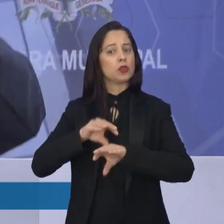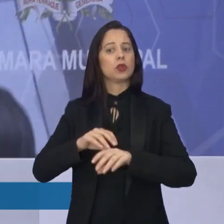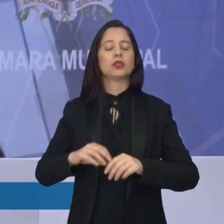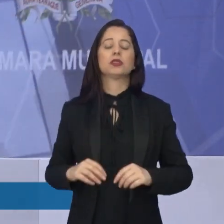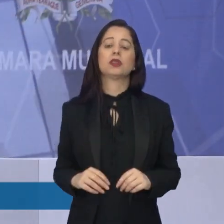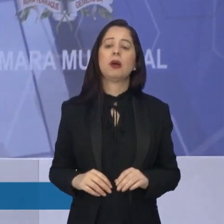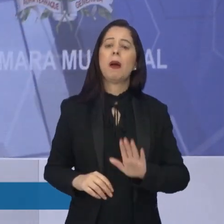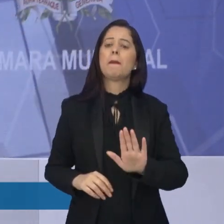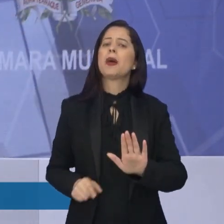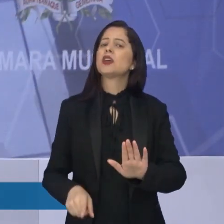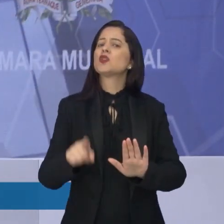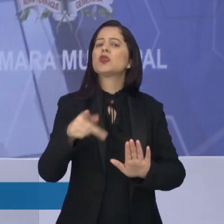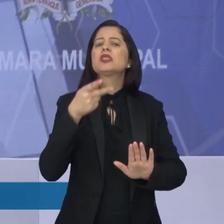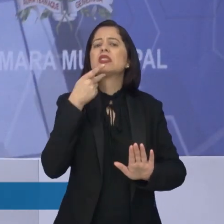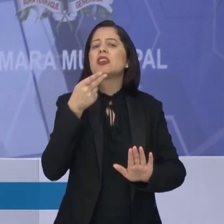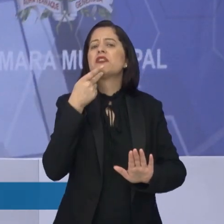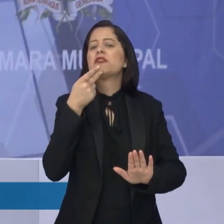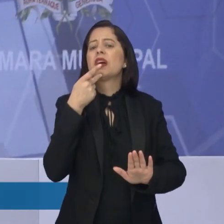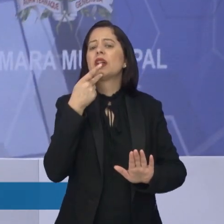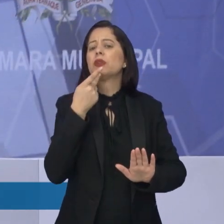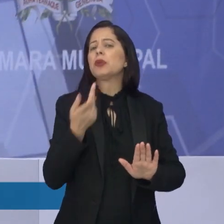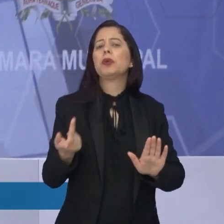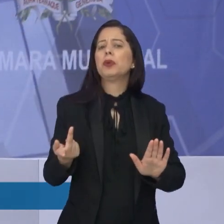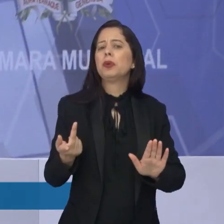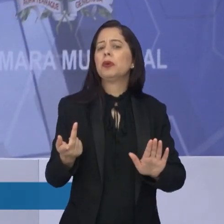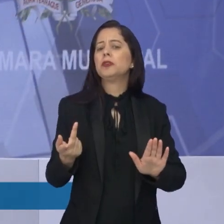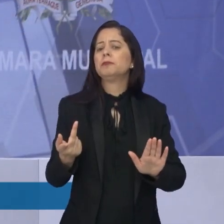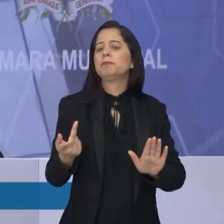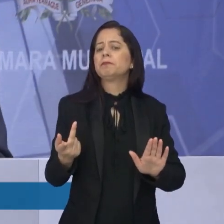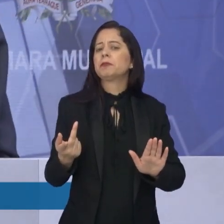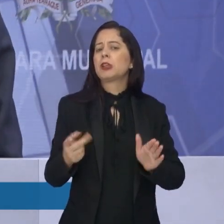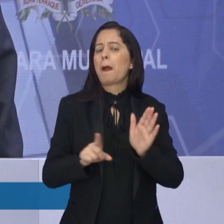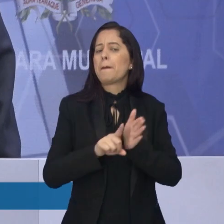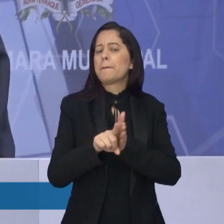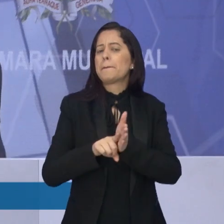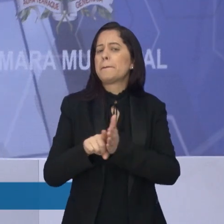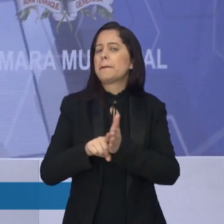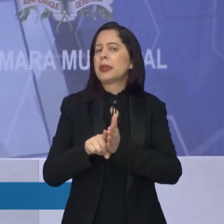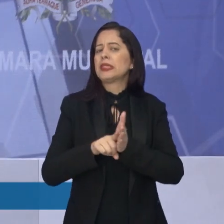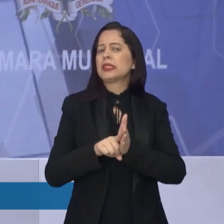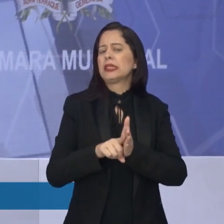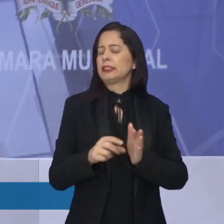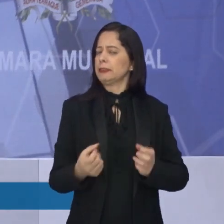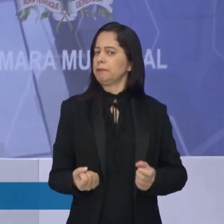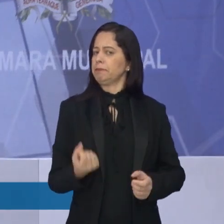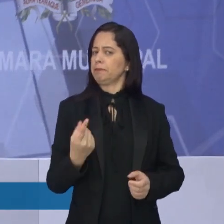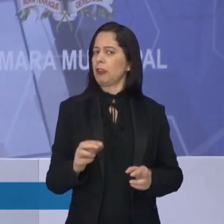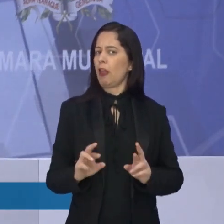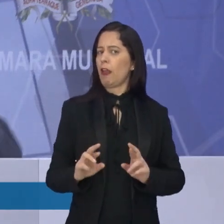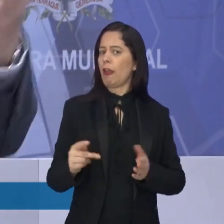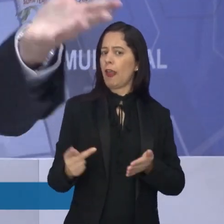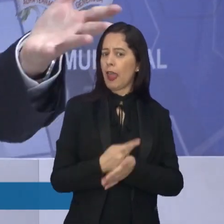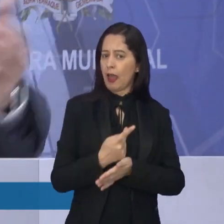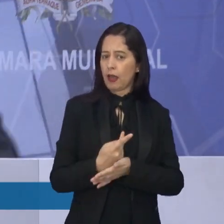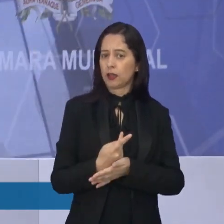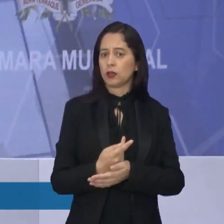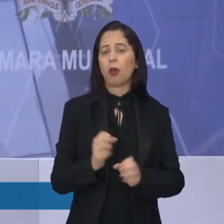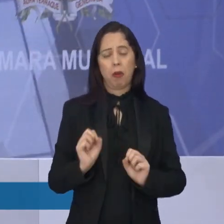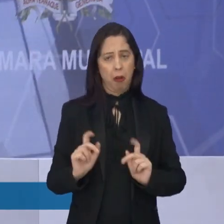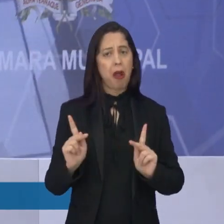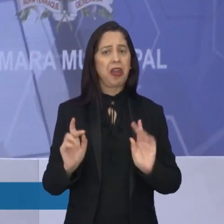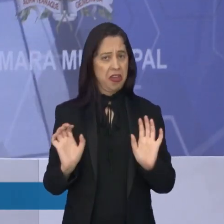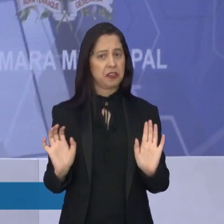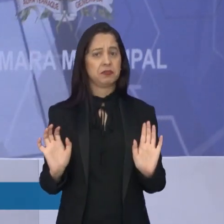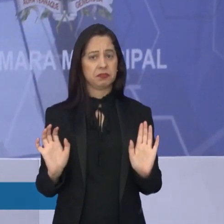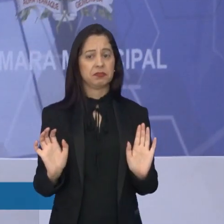mas você está usando valores correntes, isso não é a maneira correta de fazer essa conta, você tem que deflacionar.